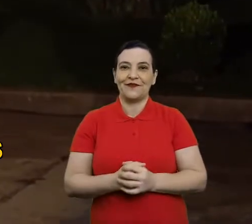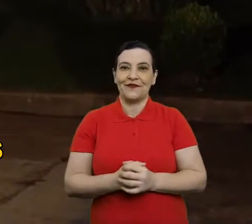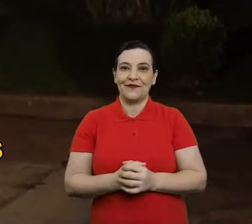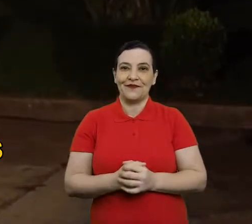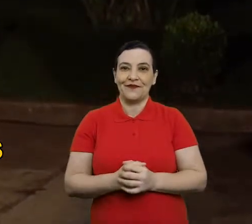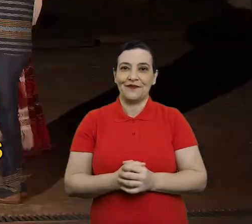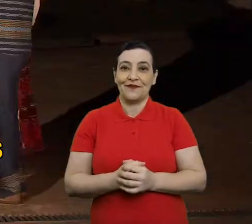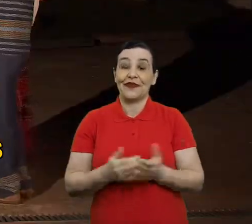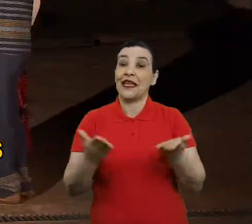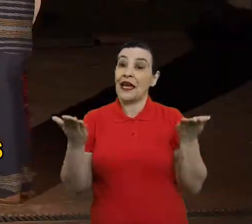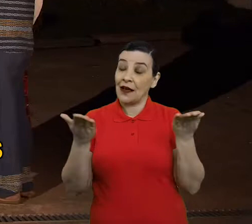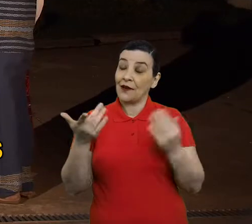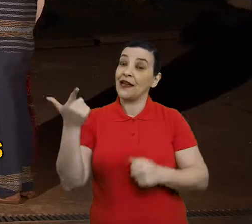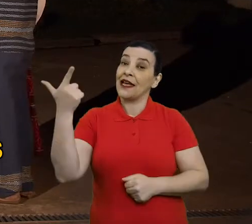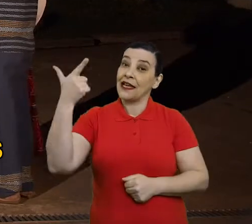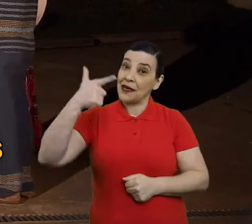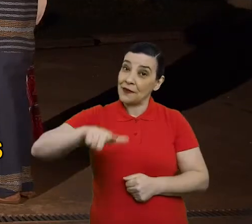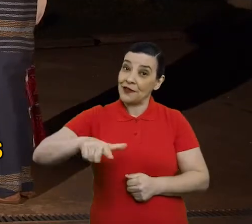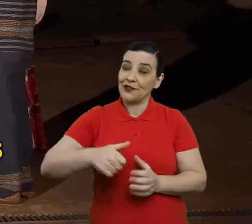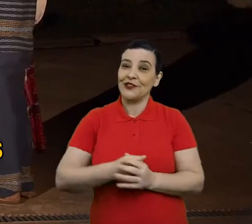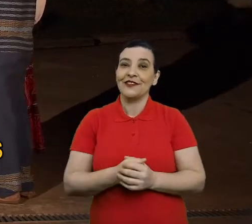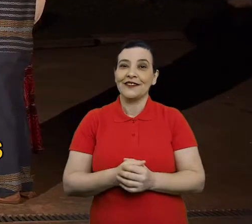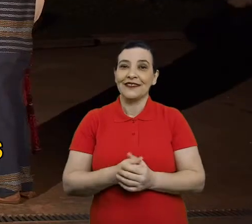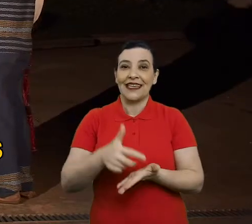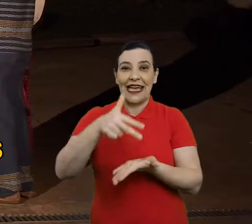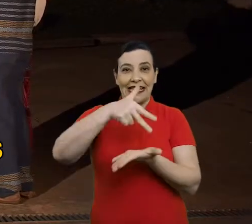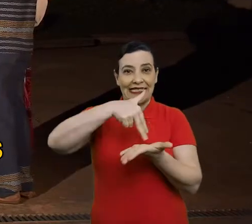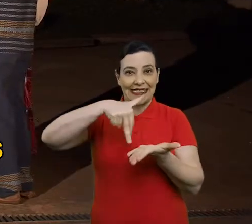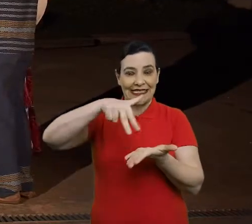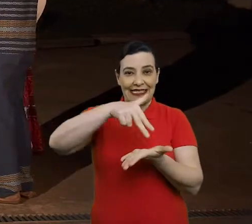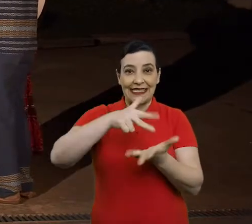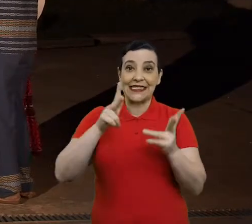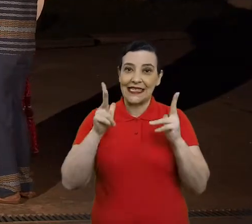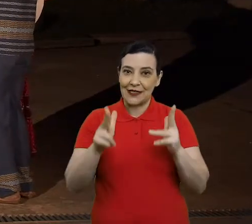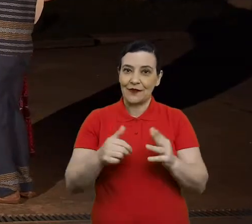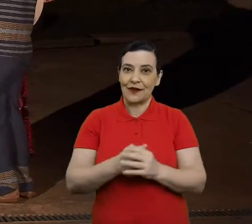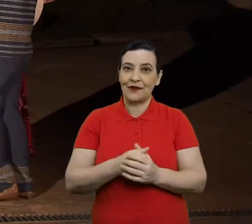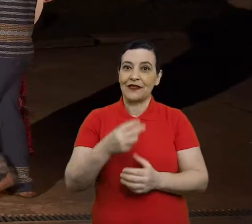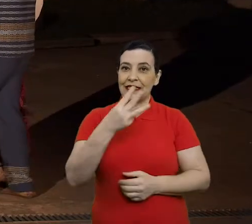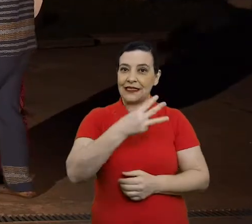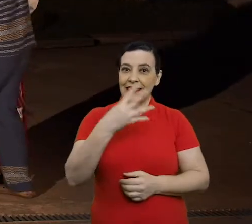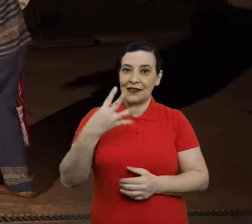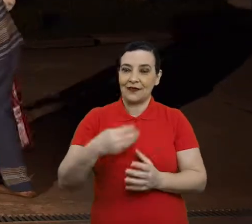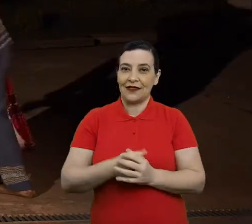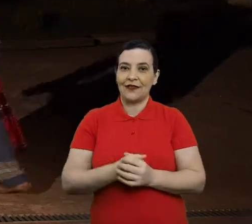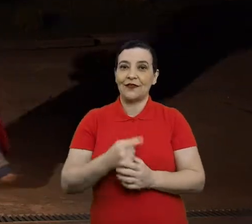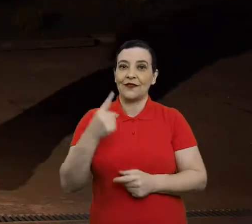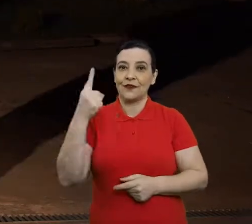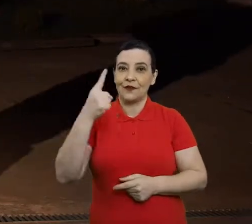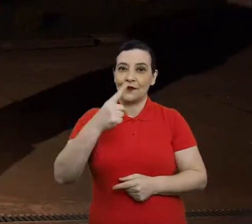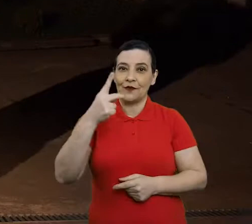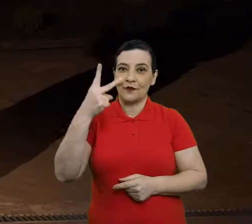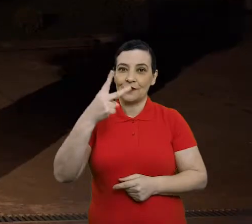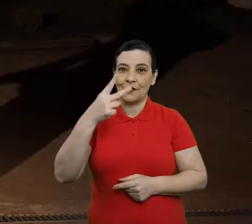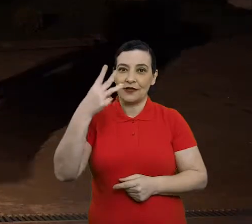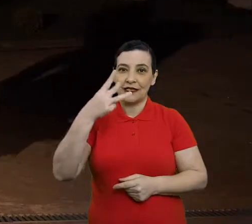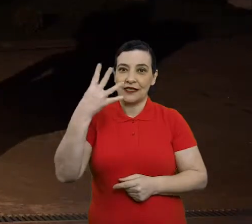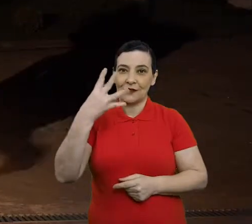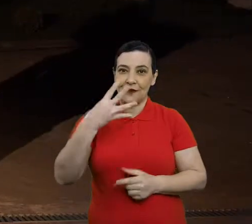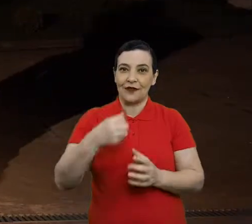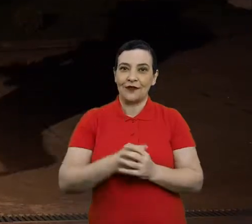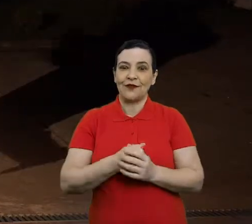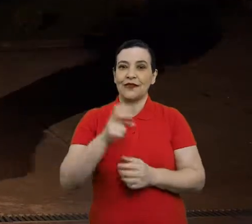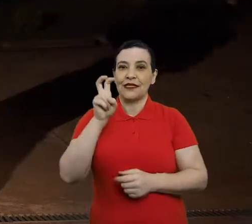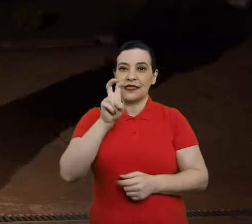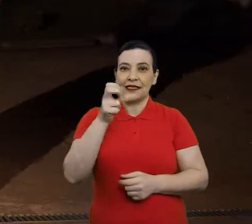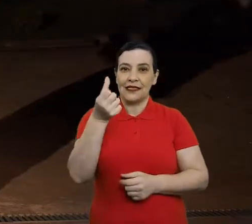1, 2, 3, 4. E agora a gente vai repetir os mesmos passos que a gente fez. Então, as duplas caminham uma em direção à outra,